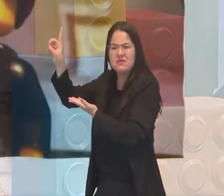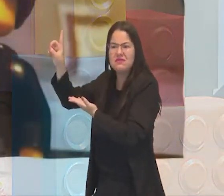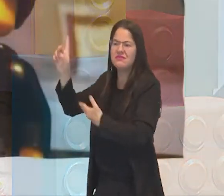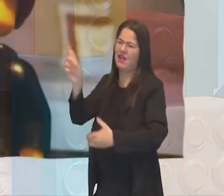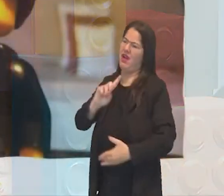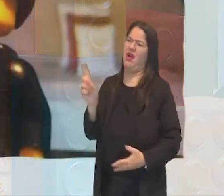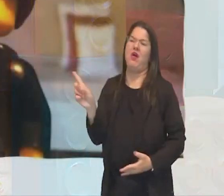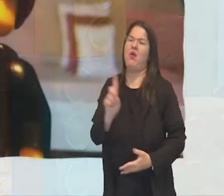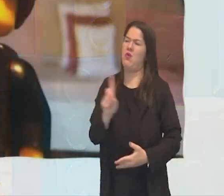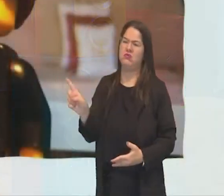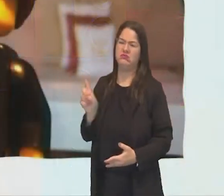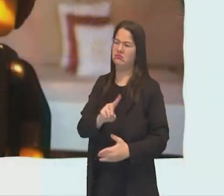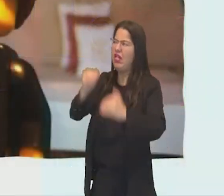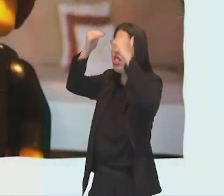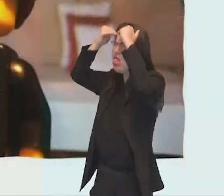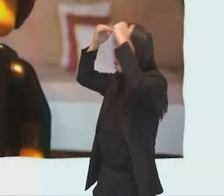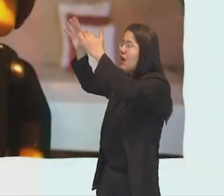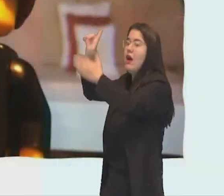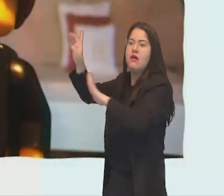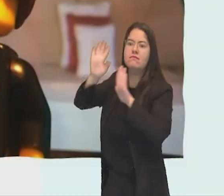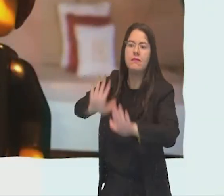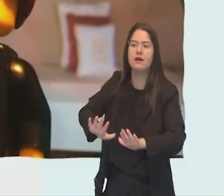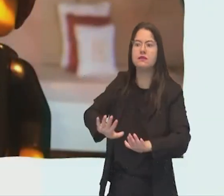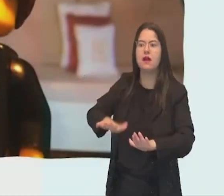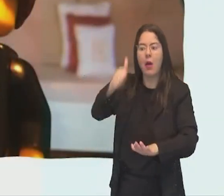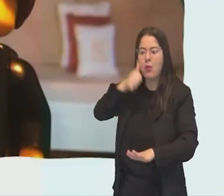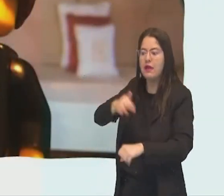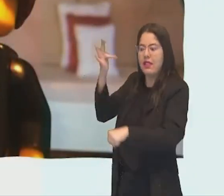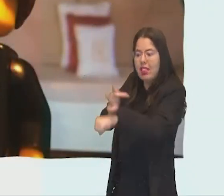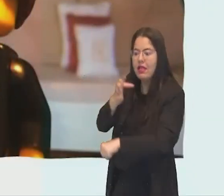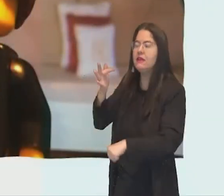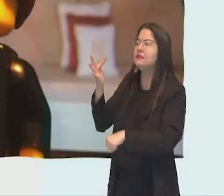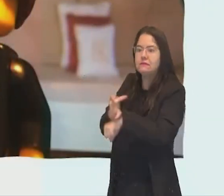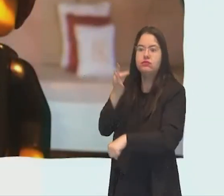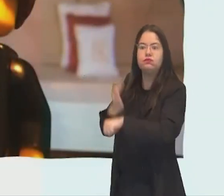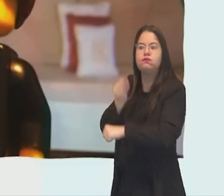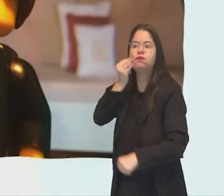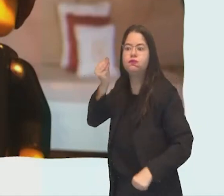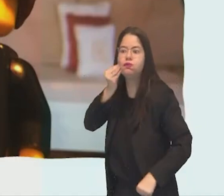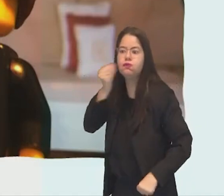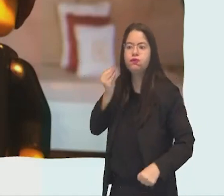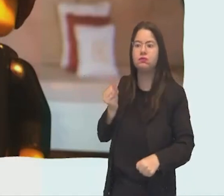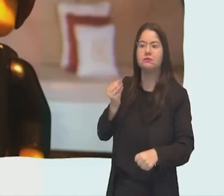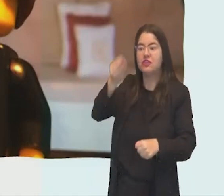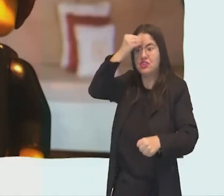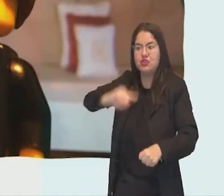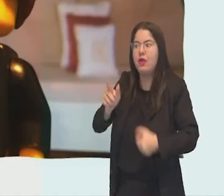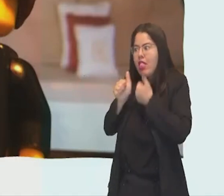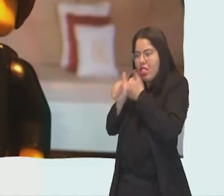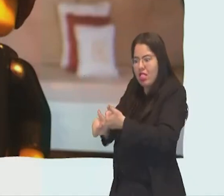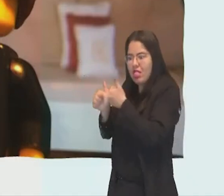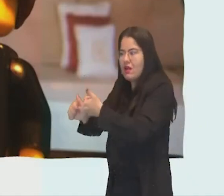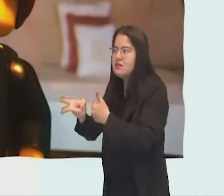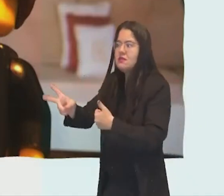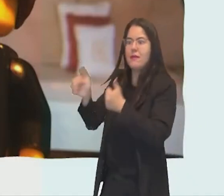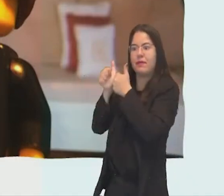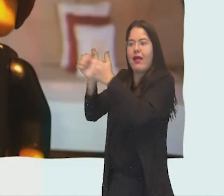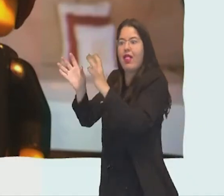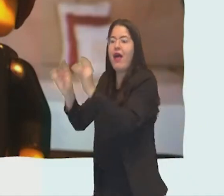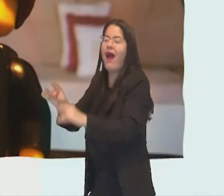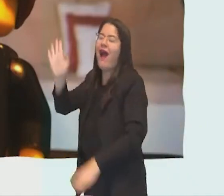faria isso. Mas ela não desistiu. Ela continuou indo atrás dele. Onde ele estava, ela ia lá.